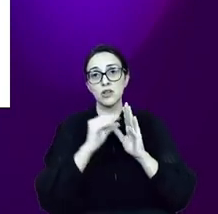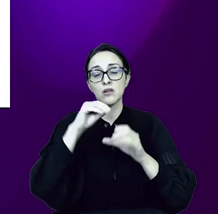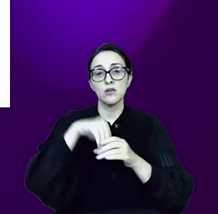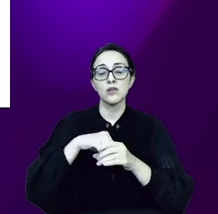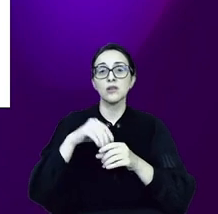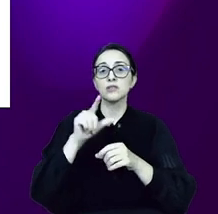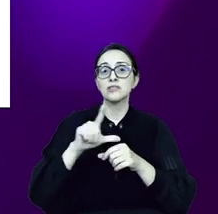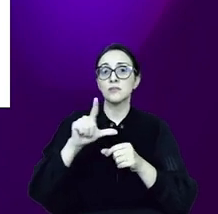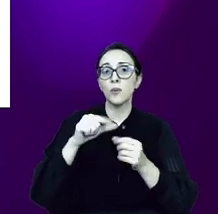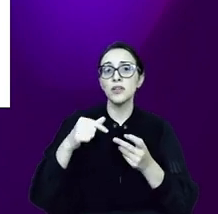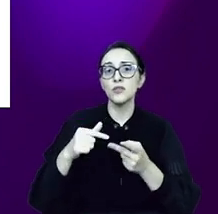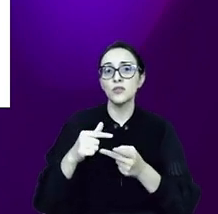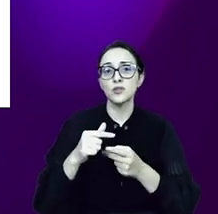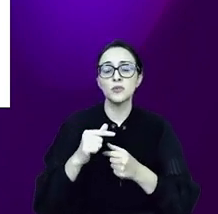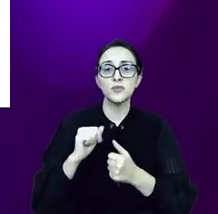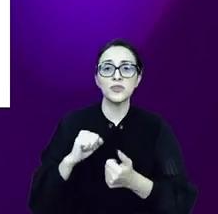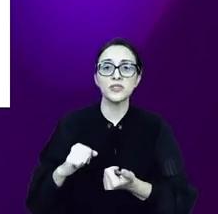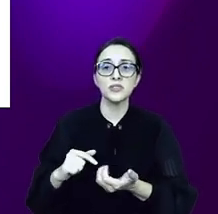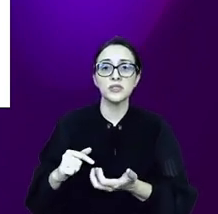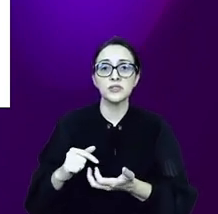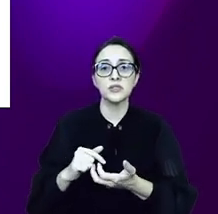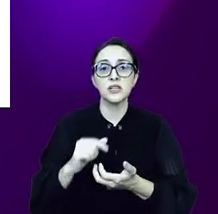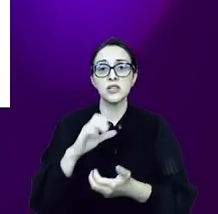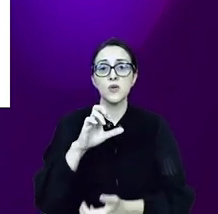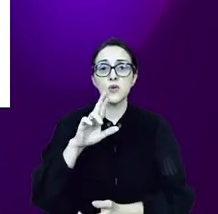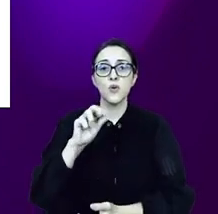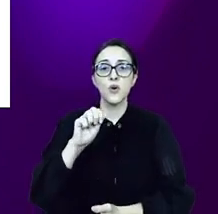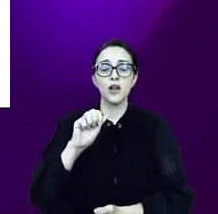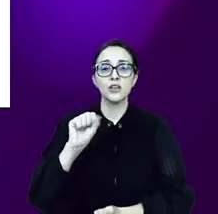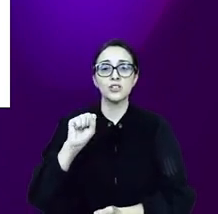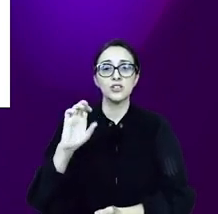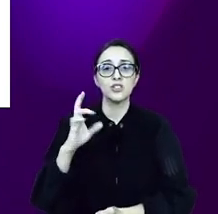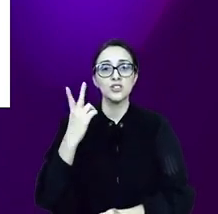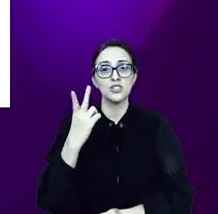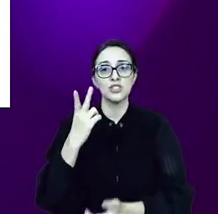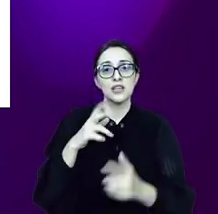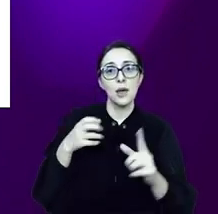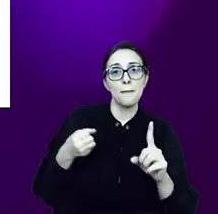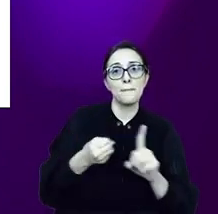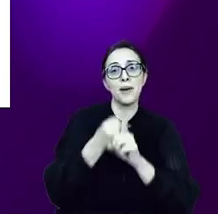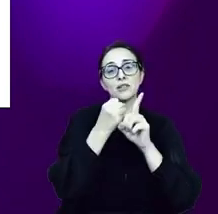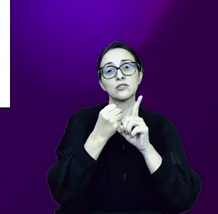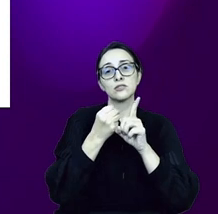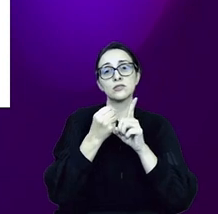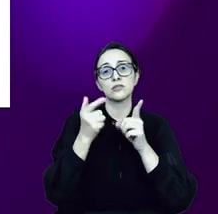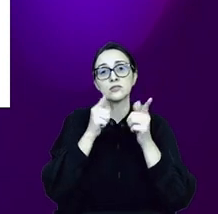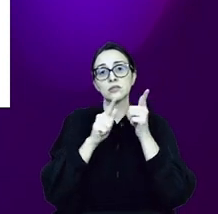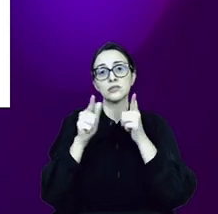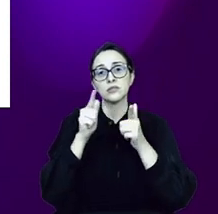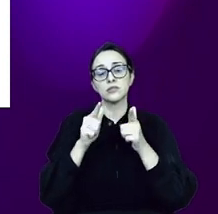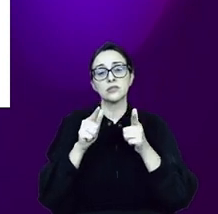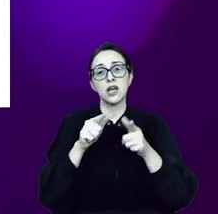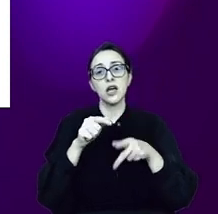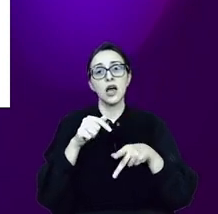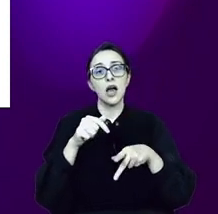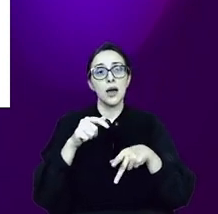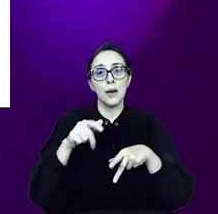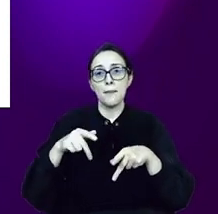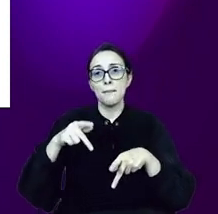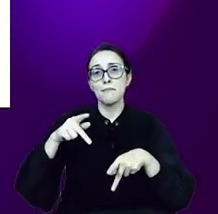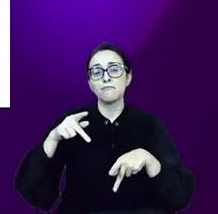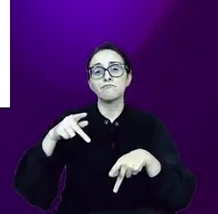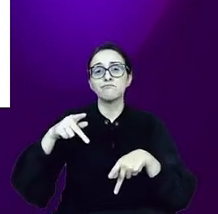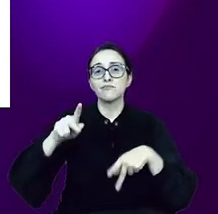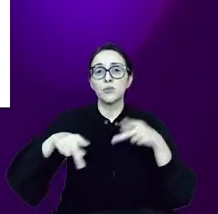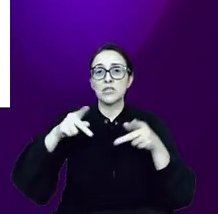literatura é o grupo IMPACT e o grupo CRASH, que são grupos construídos com uma população de milhares de pacientes, de